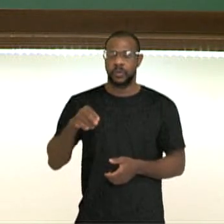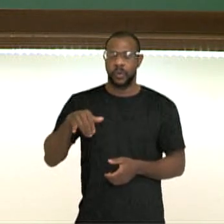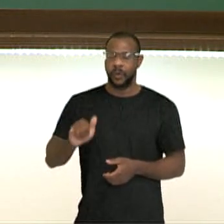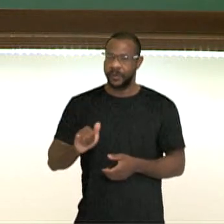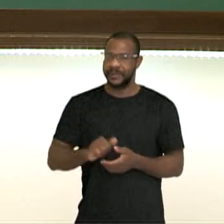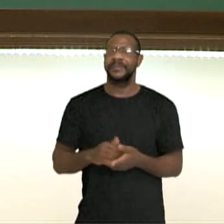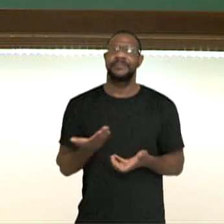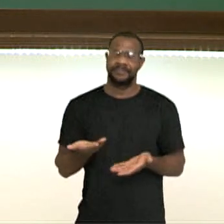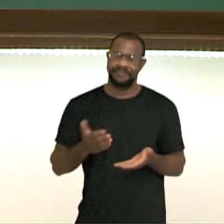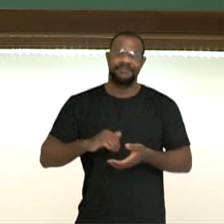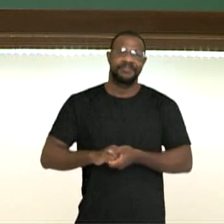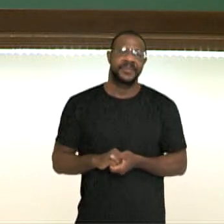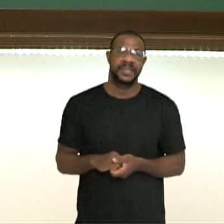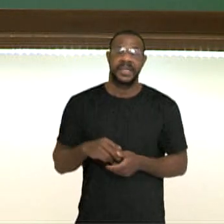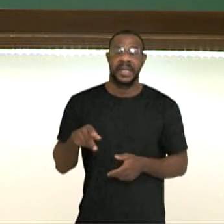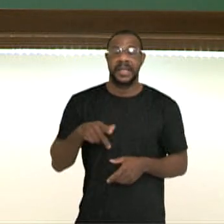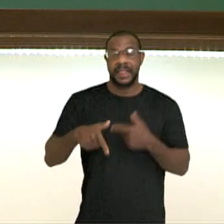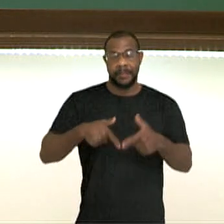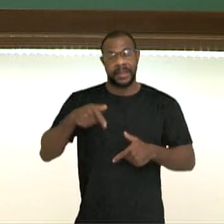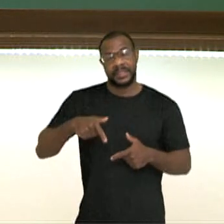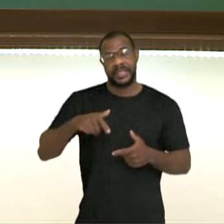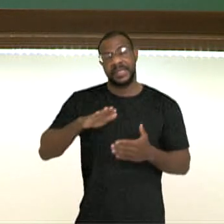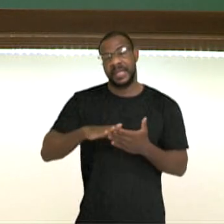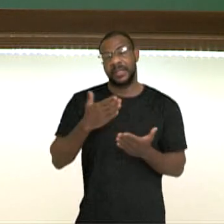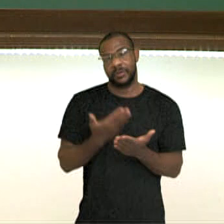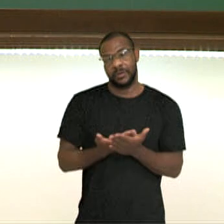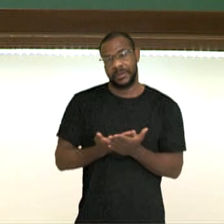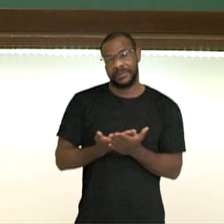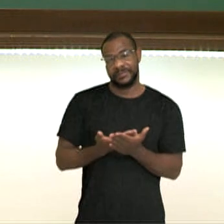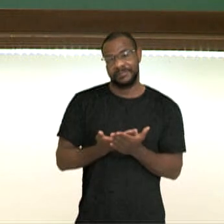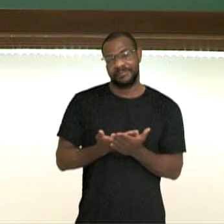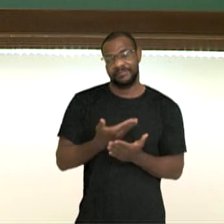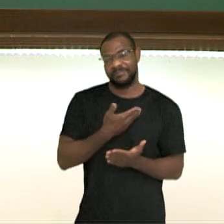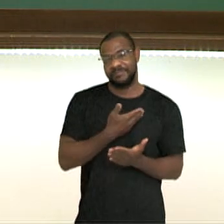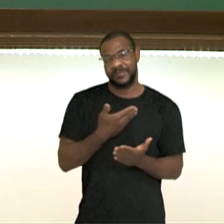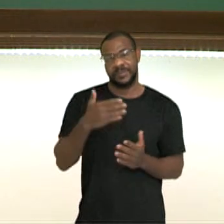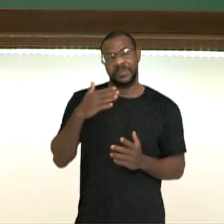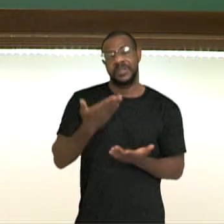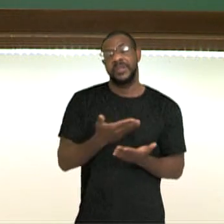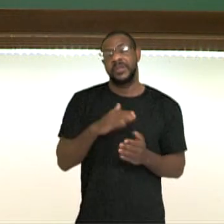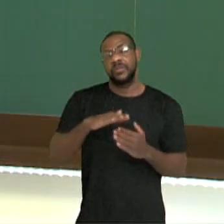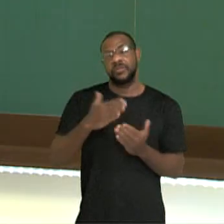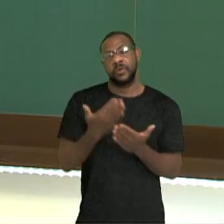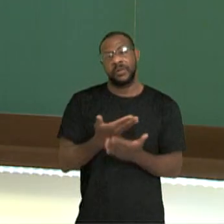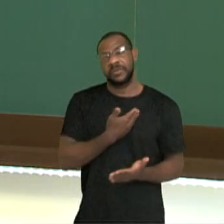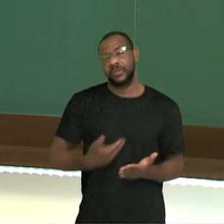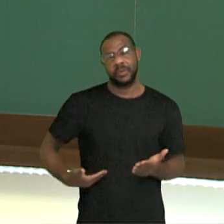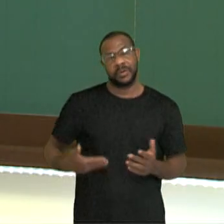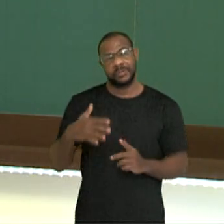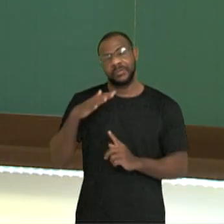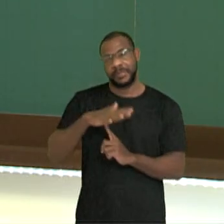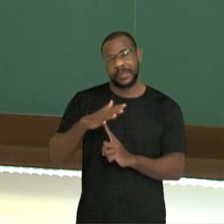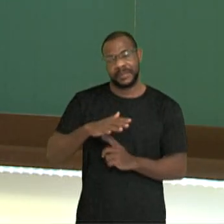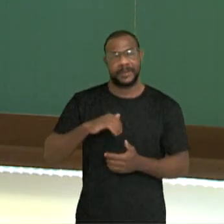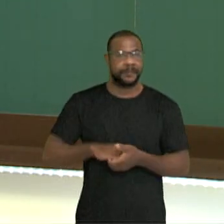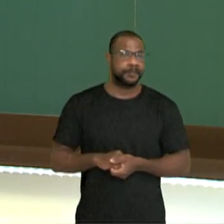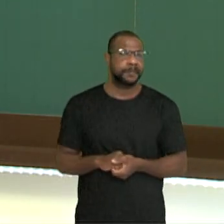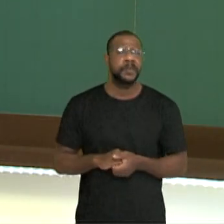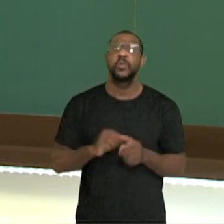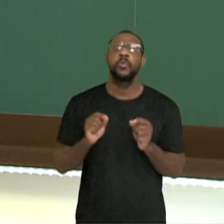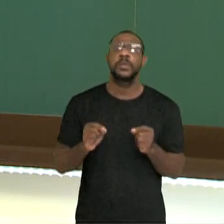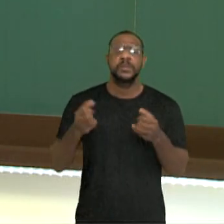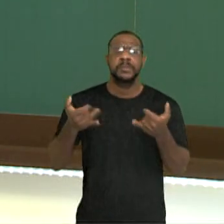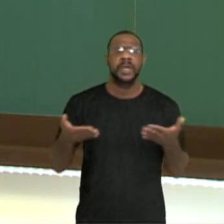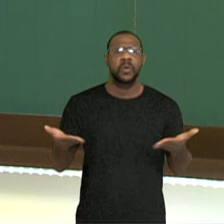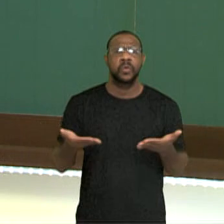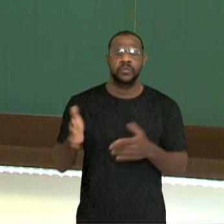vídeos anteriores, trabalho aqui no Colégio Estadual do Paraná, aqui em Curitiba. Então, o que a gente vai discutir no nosso vídeo de hoje?